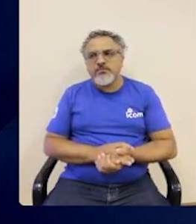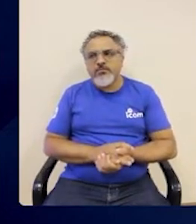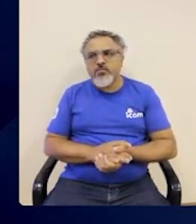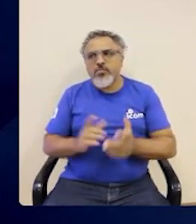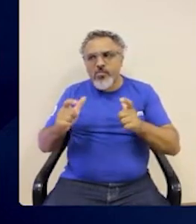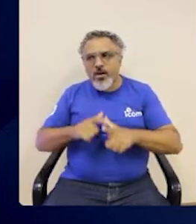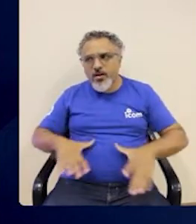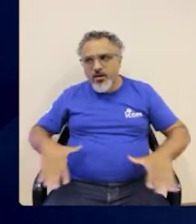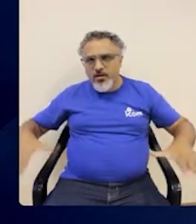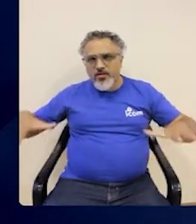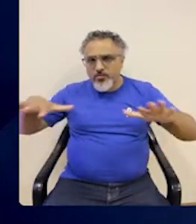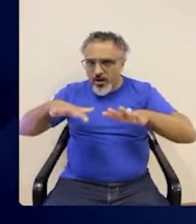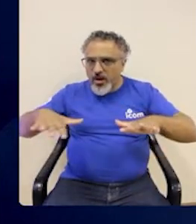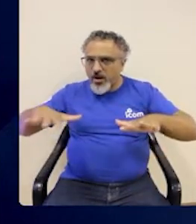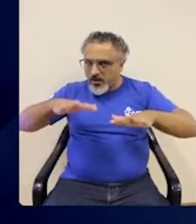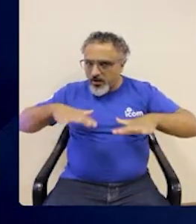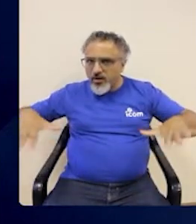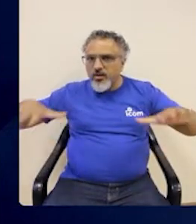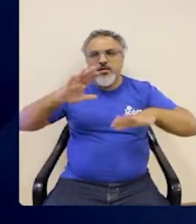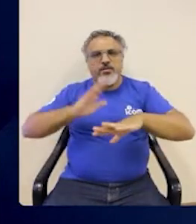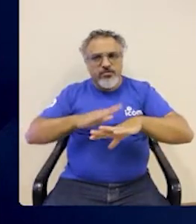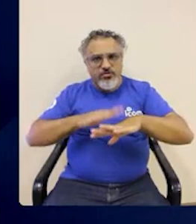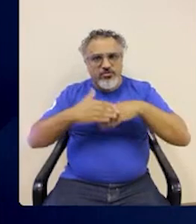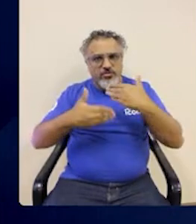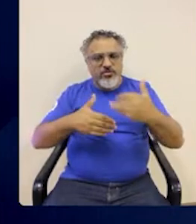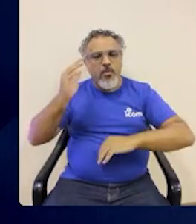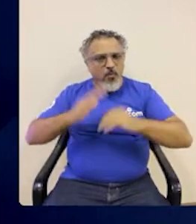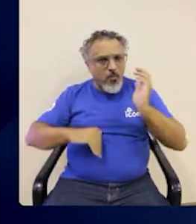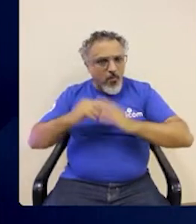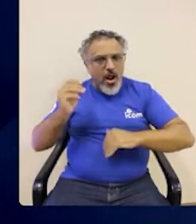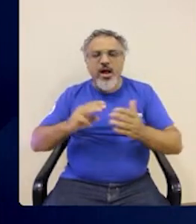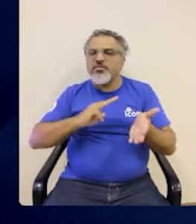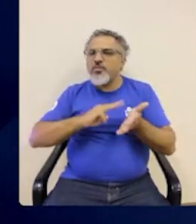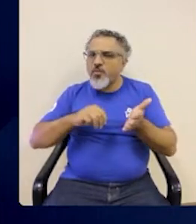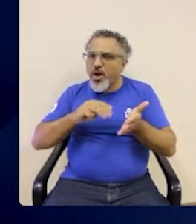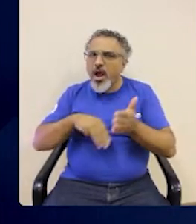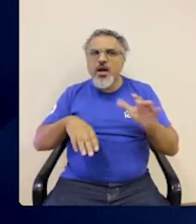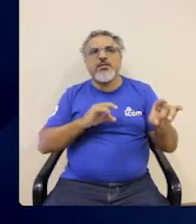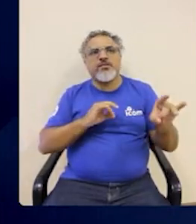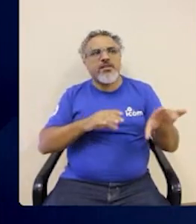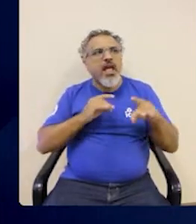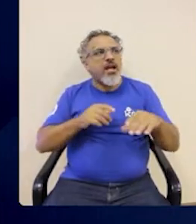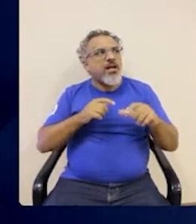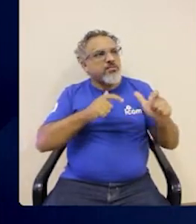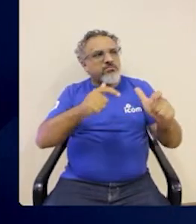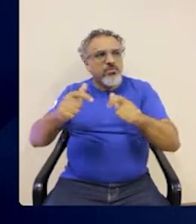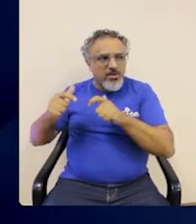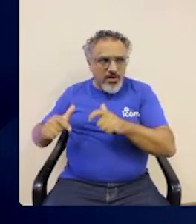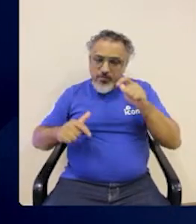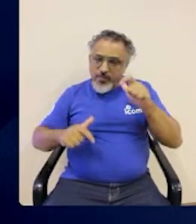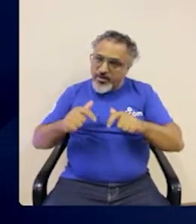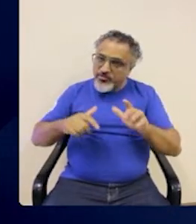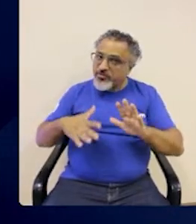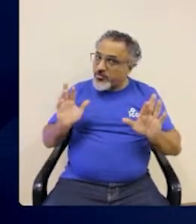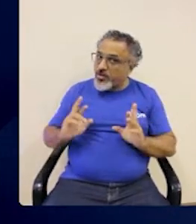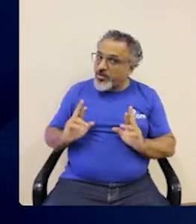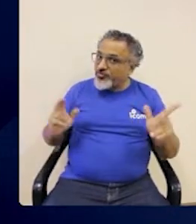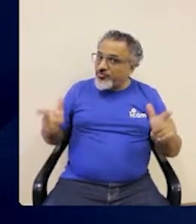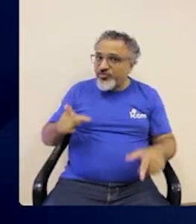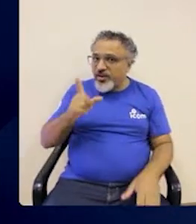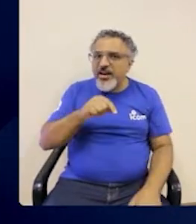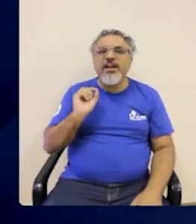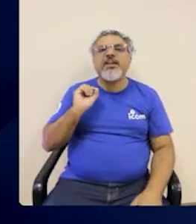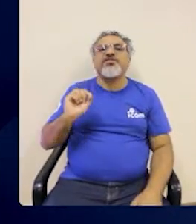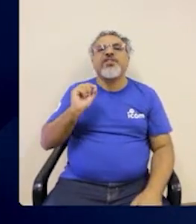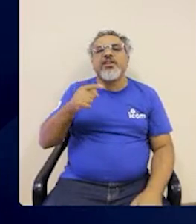uma variação ampla ali da execução de práticas, de métodos e técnicas variando de lugar para lugar, não seria muito diferente do que